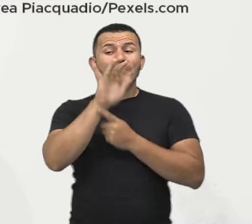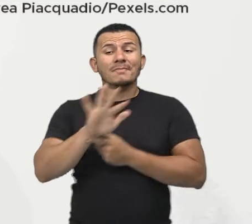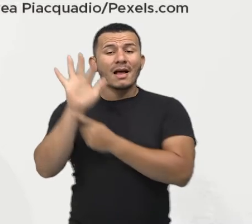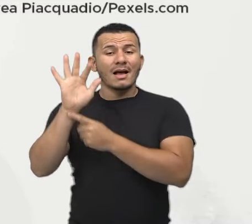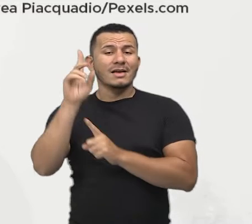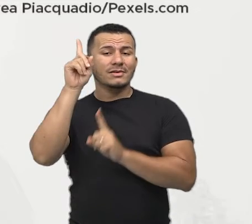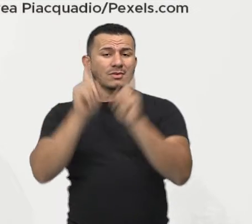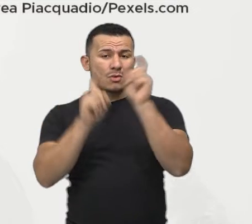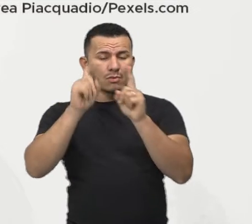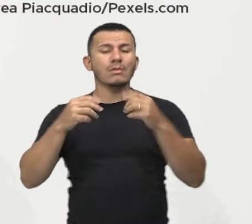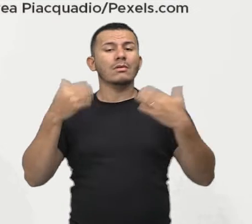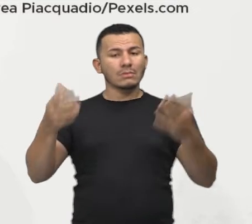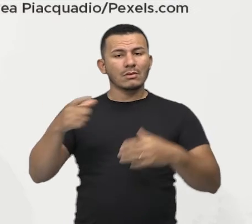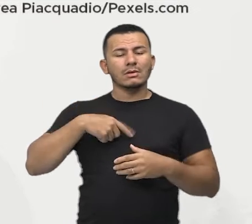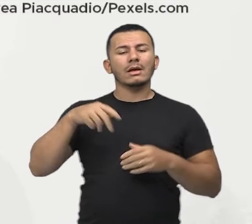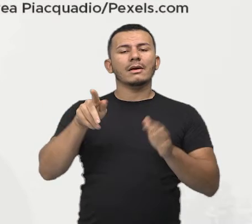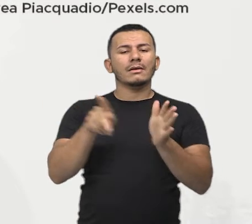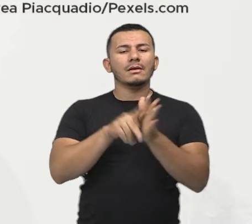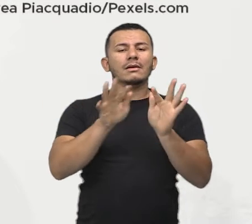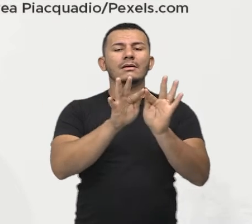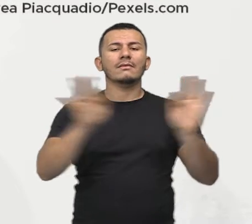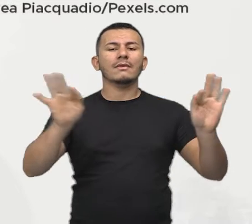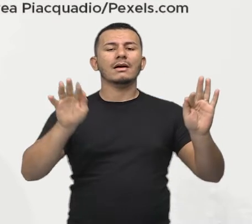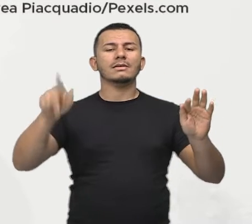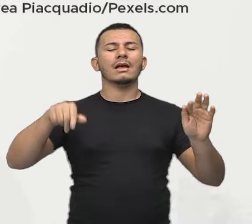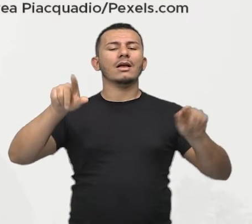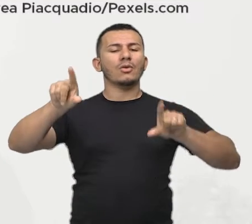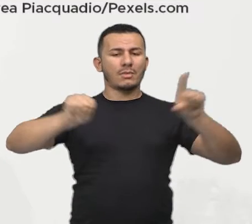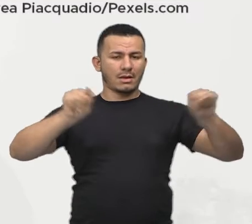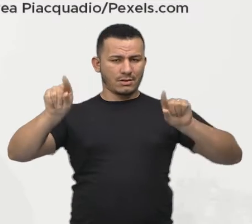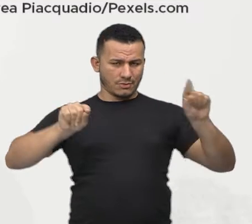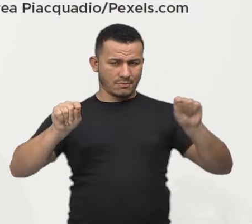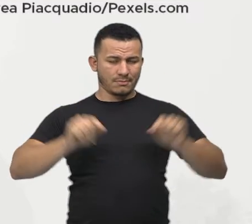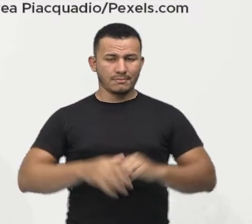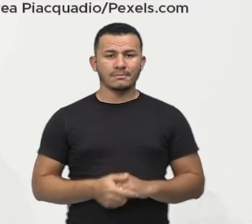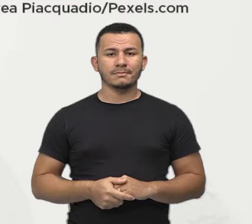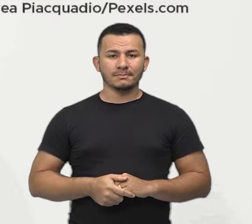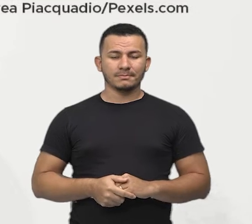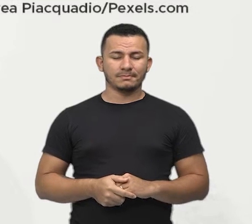Então, observem aqui uma frase optativa, esse exemplo.